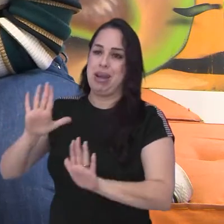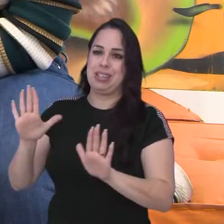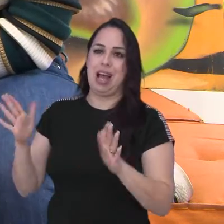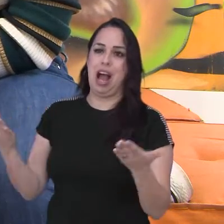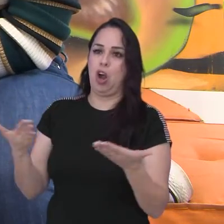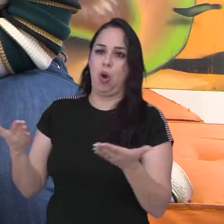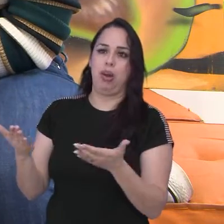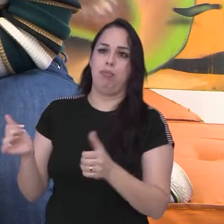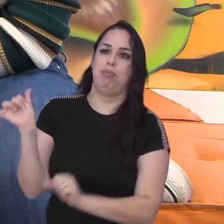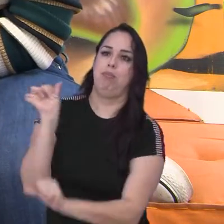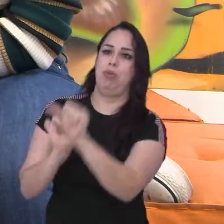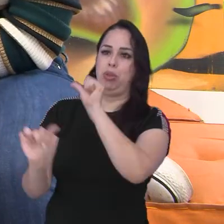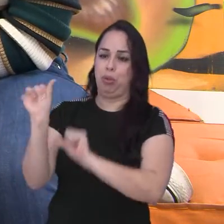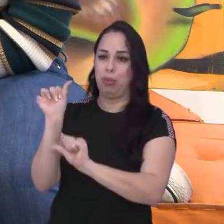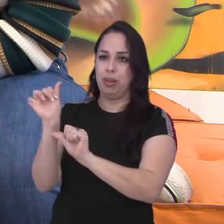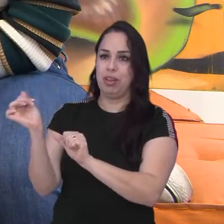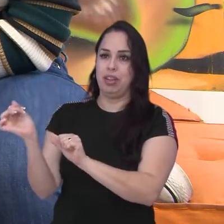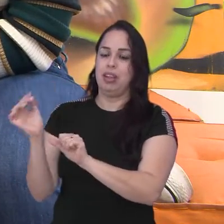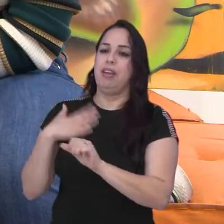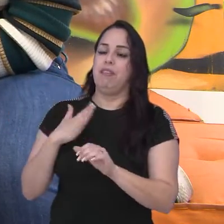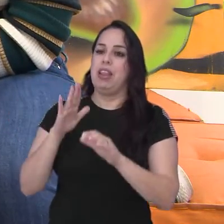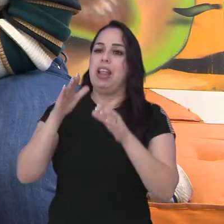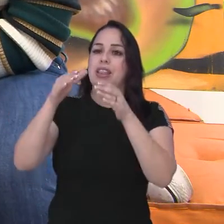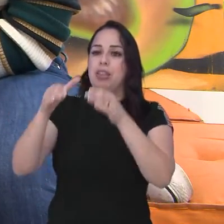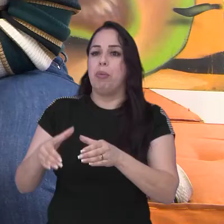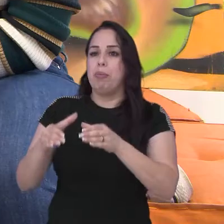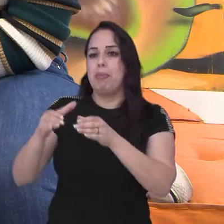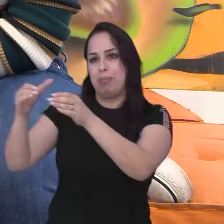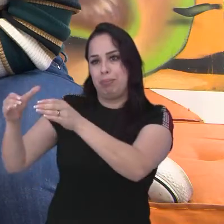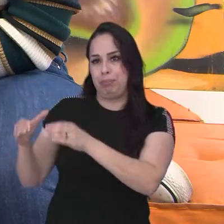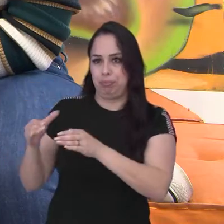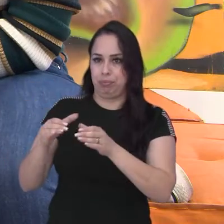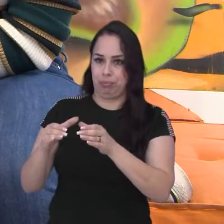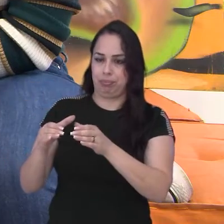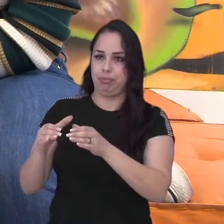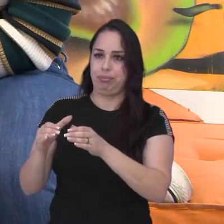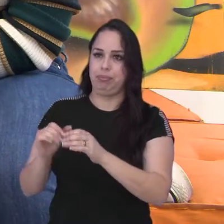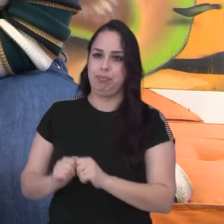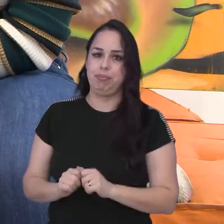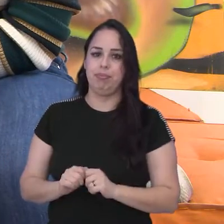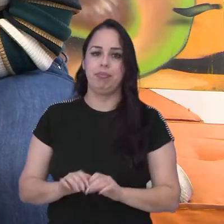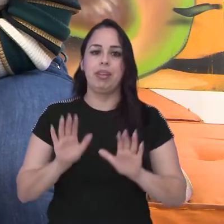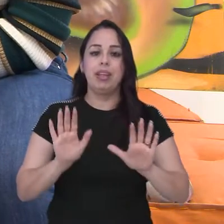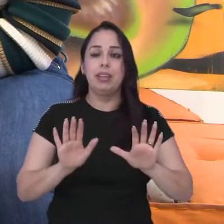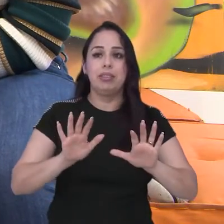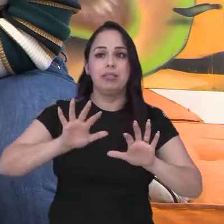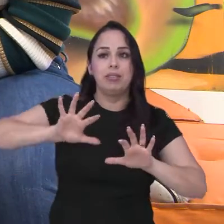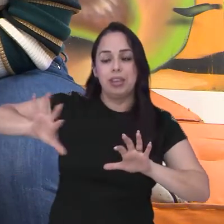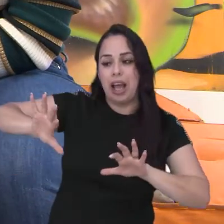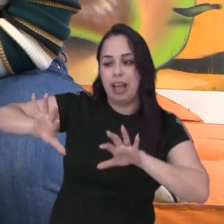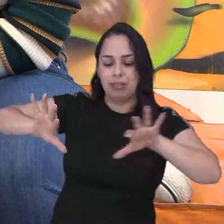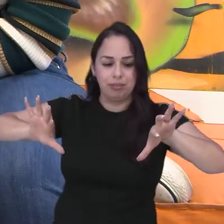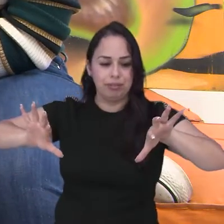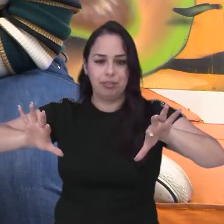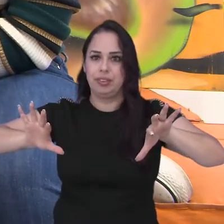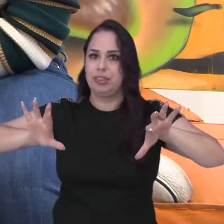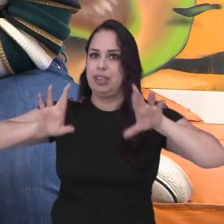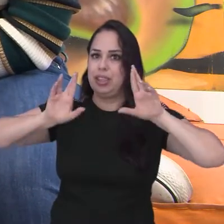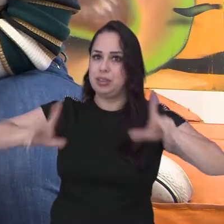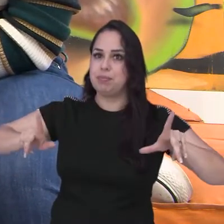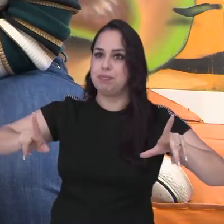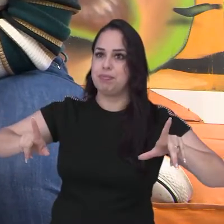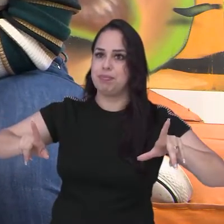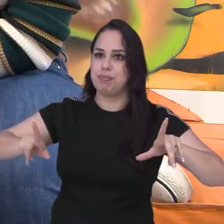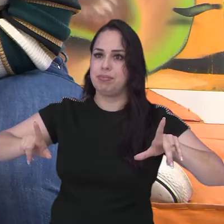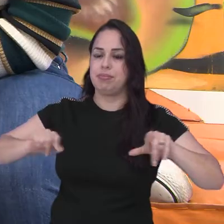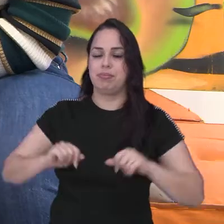essa do Paraíso é descentralizada, então ela acontece no bairro e a do centro acontece no parque da cidade. Então ela dá conta já, né, de um